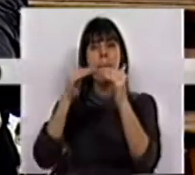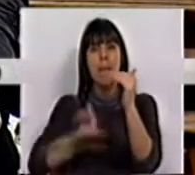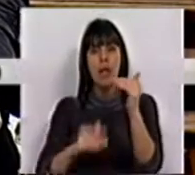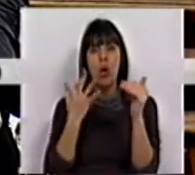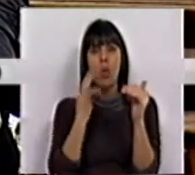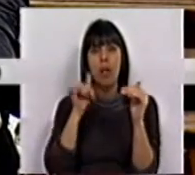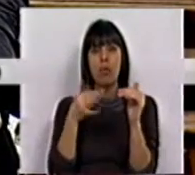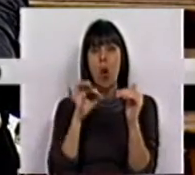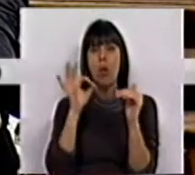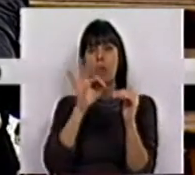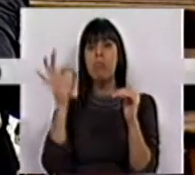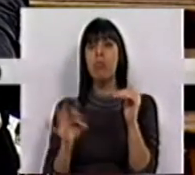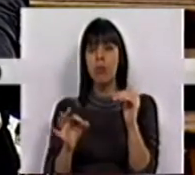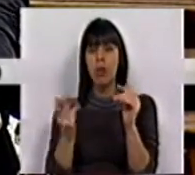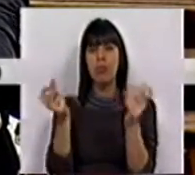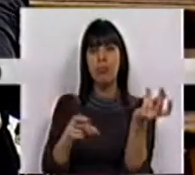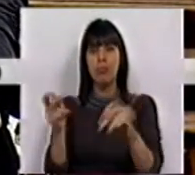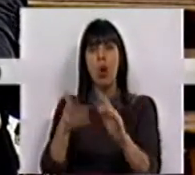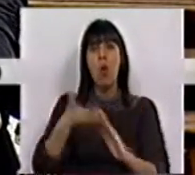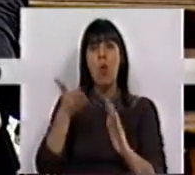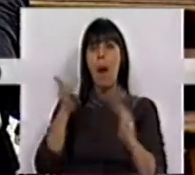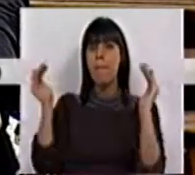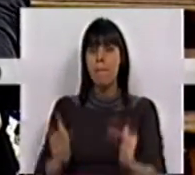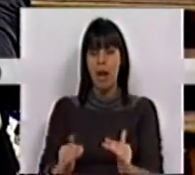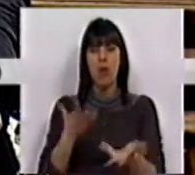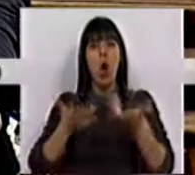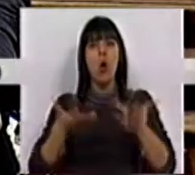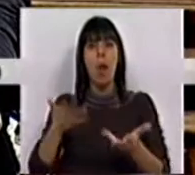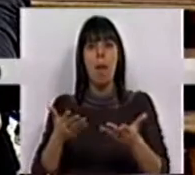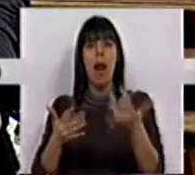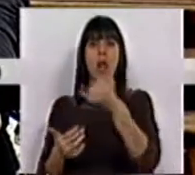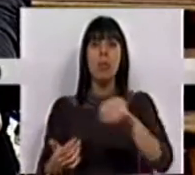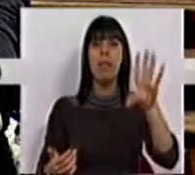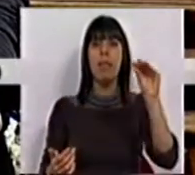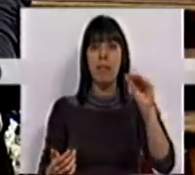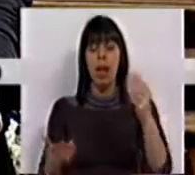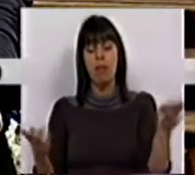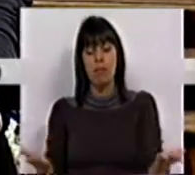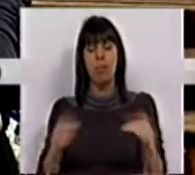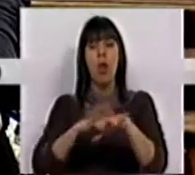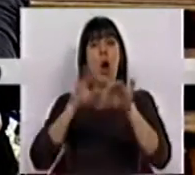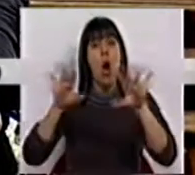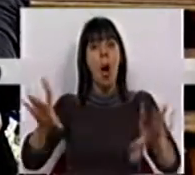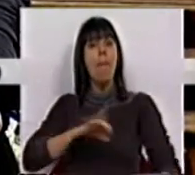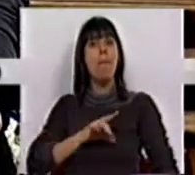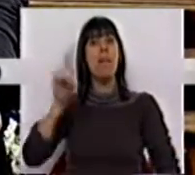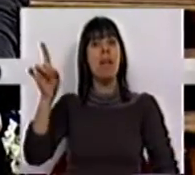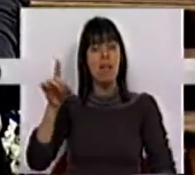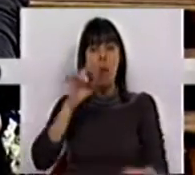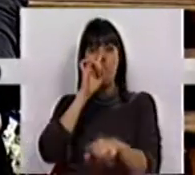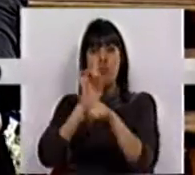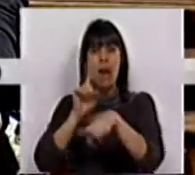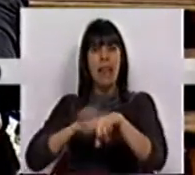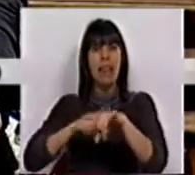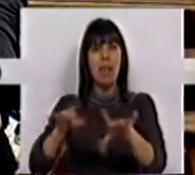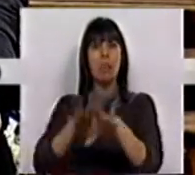menos 4,8% dos episódios de urgência do que em 2010, enquanto os hospitais privados, no